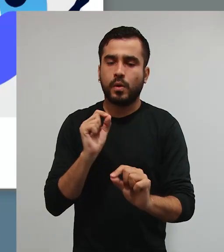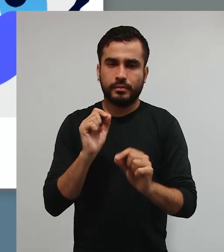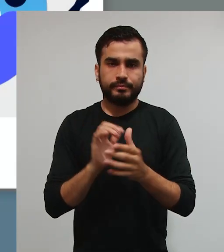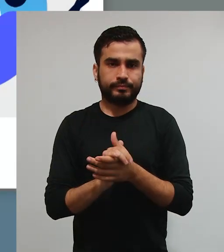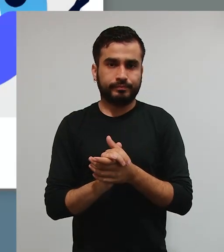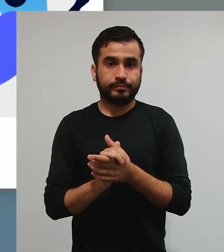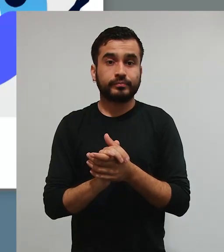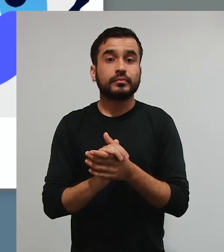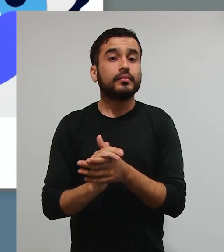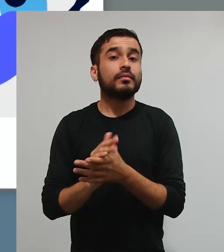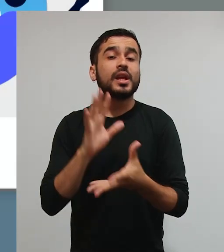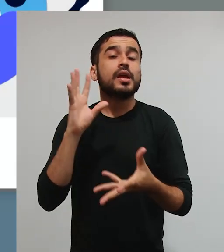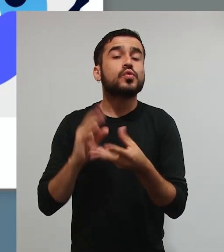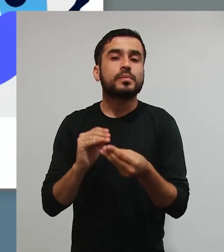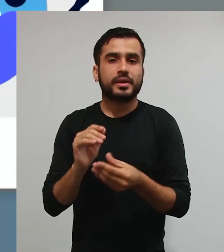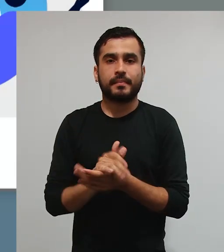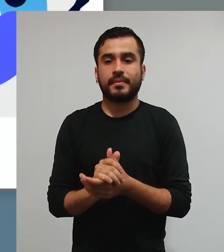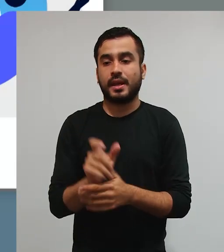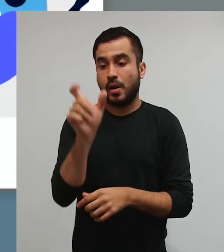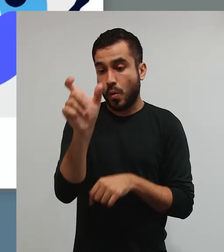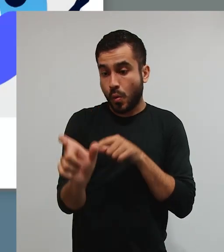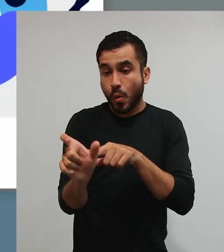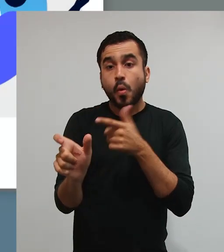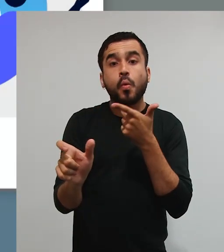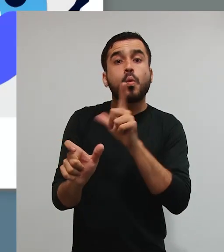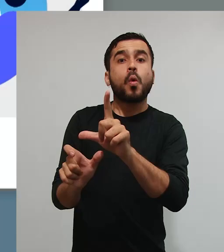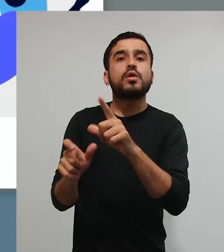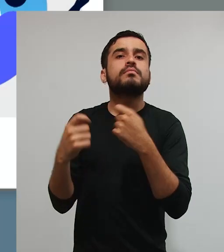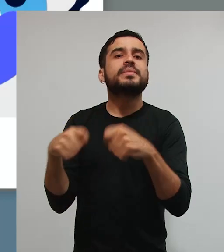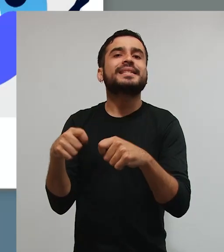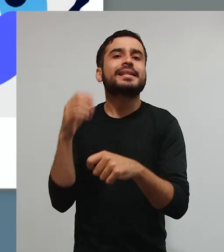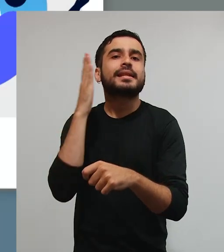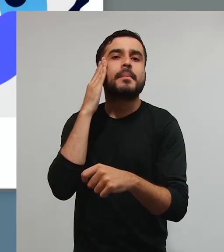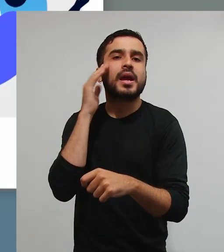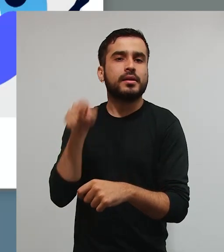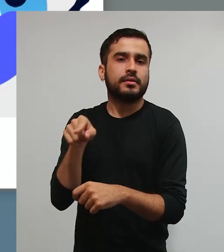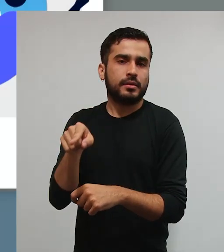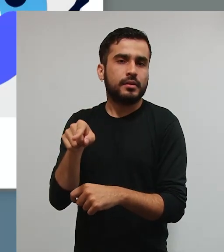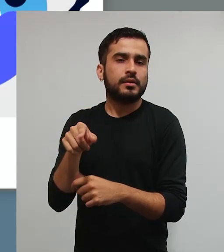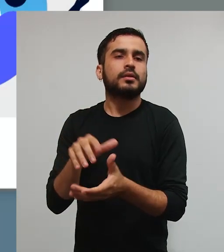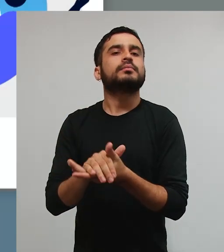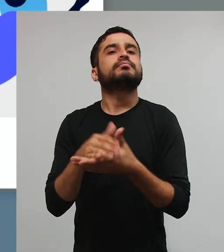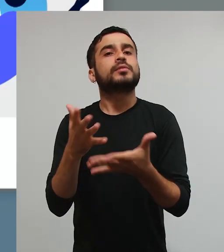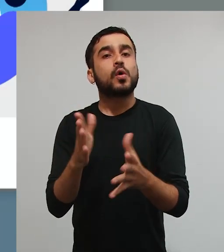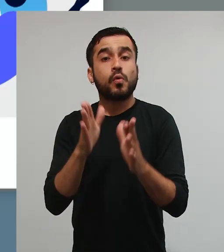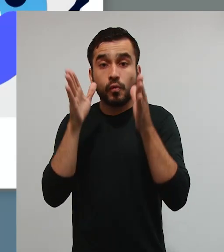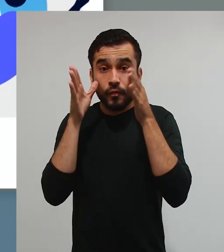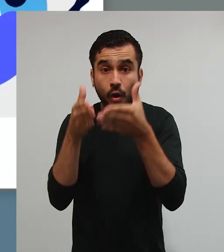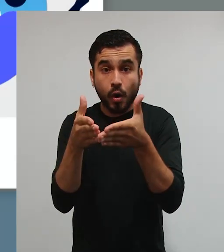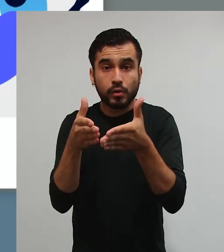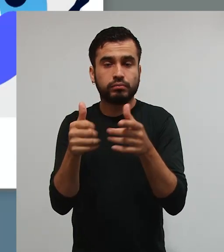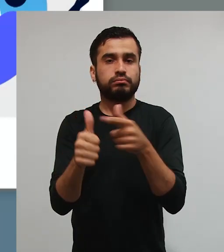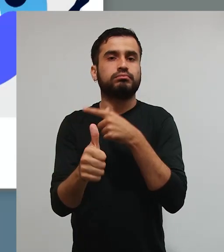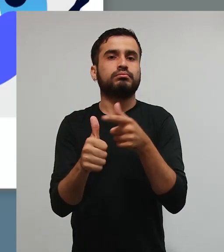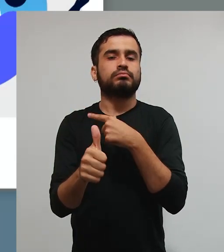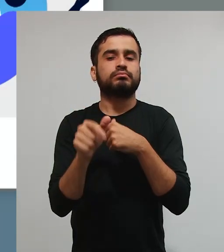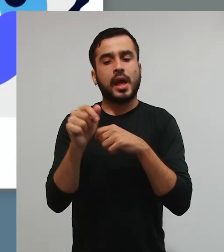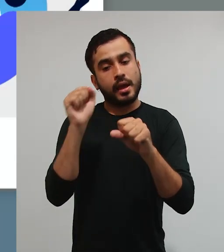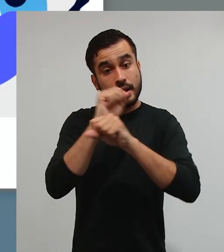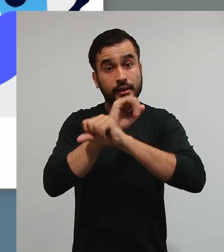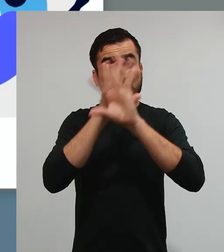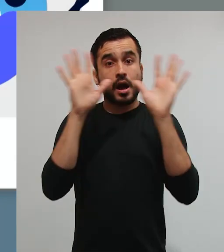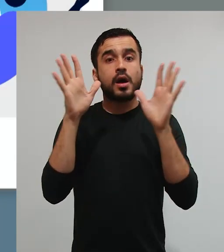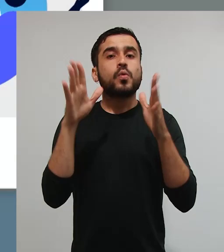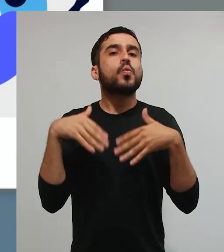Em resumo, o que o sujeito, o outro, precisa saber no final. Então, esse é o primeiro foco que deixa muito clara